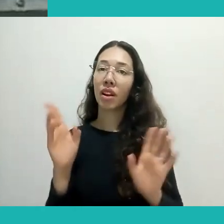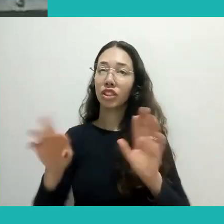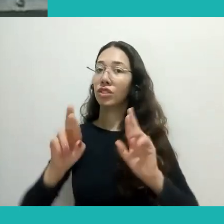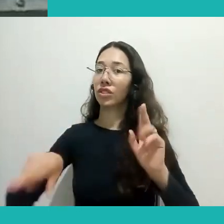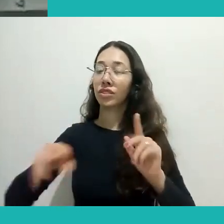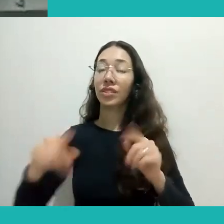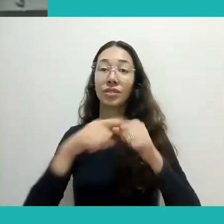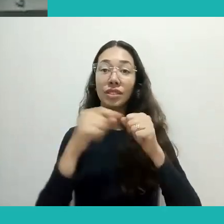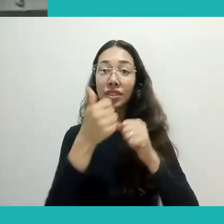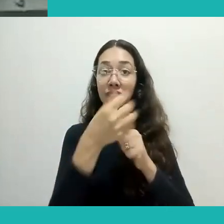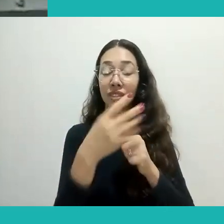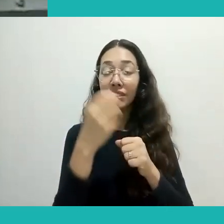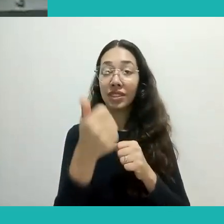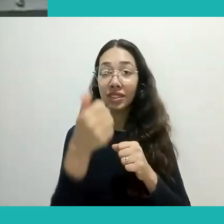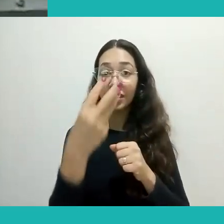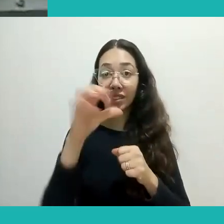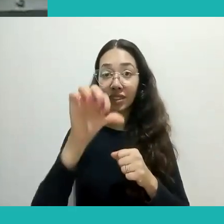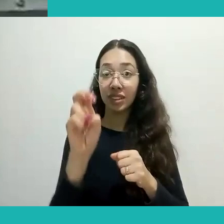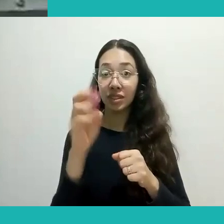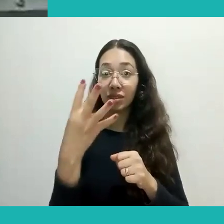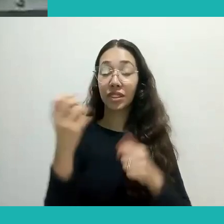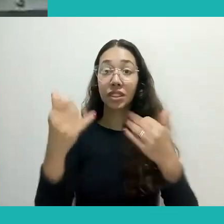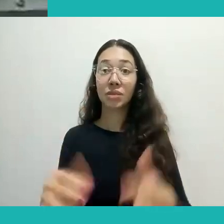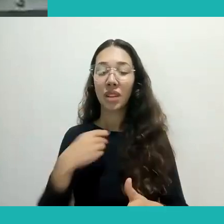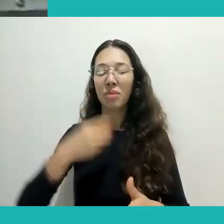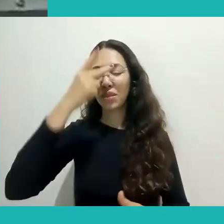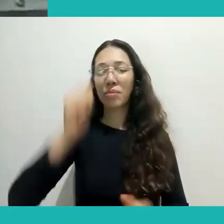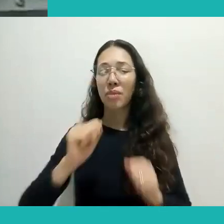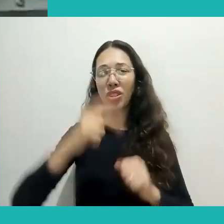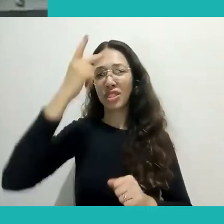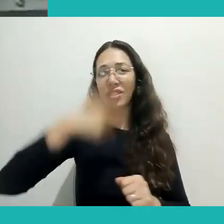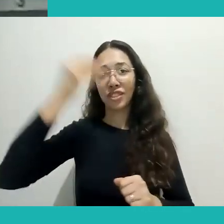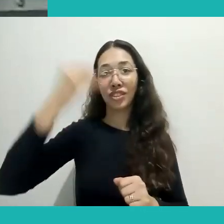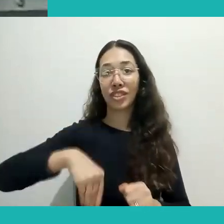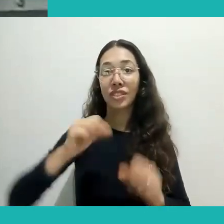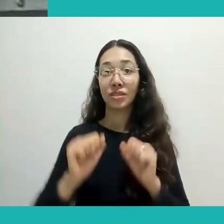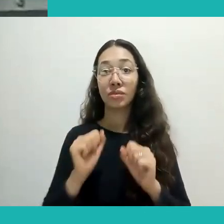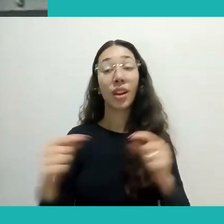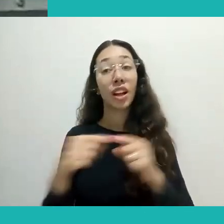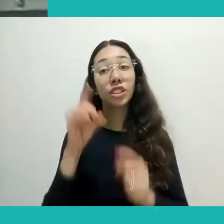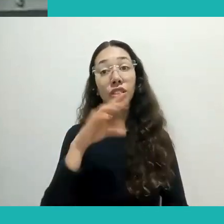da 13.954, que trouxe essa possibilidade de renúncia, ele é restrito